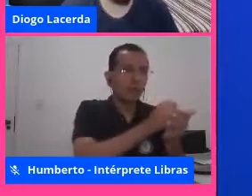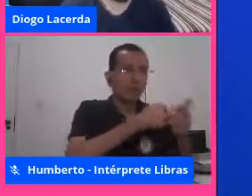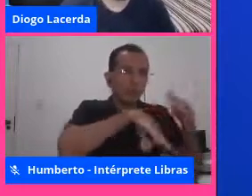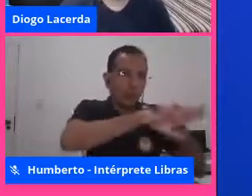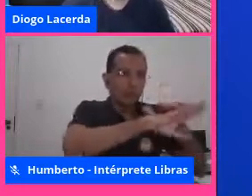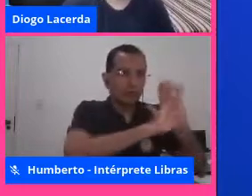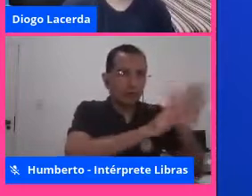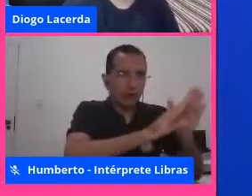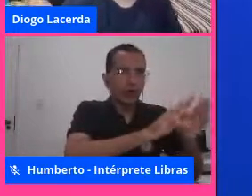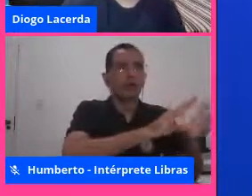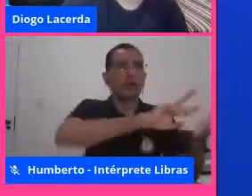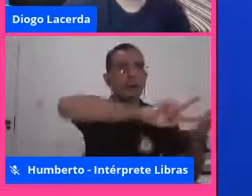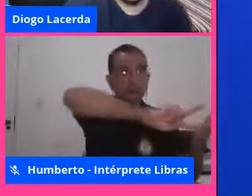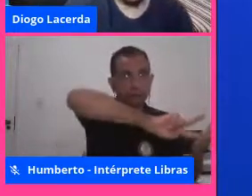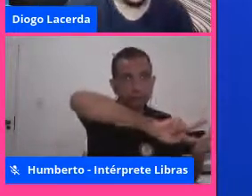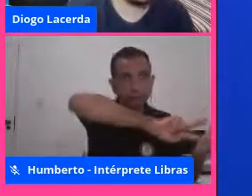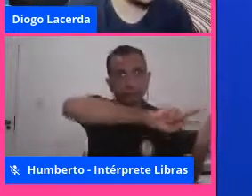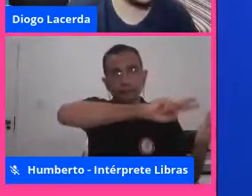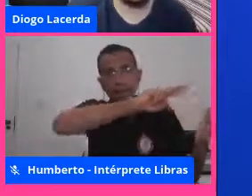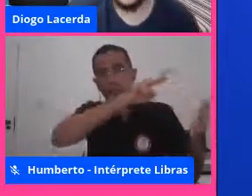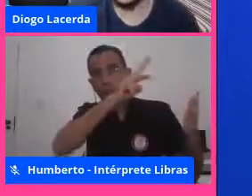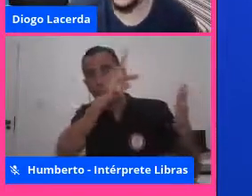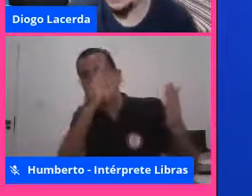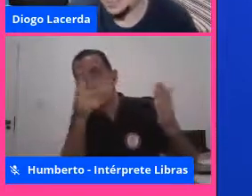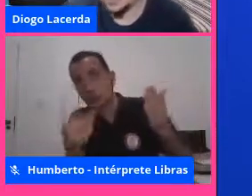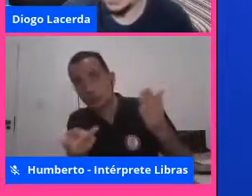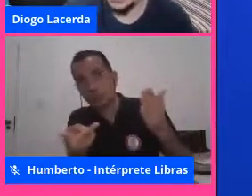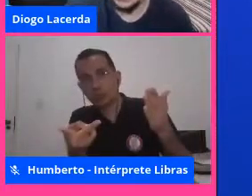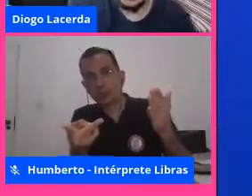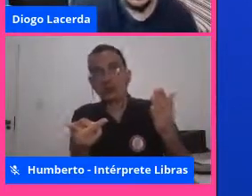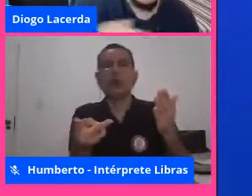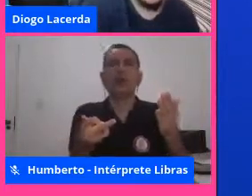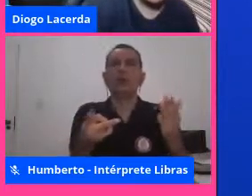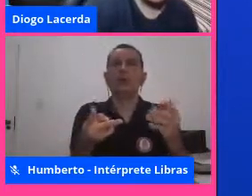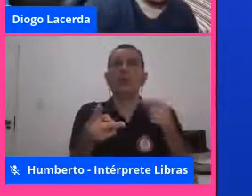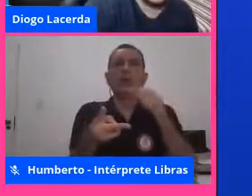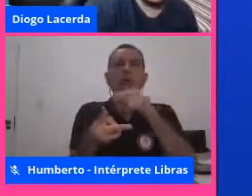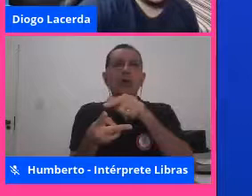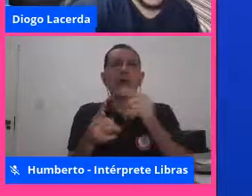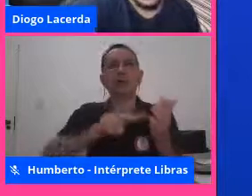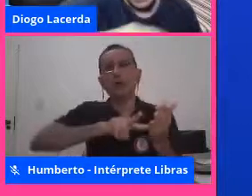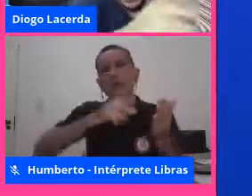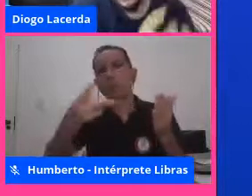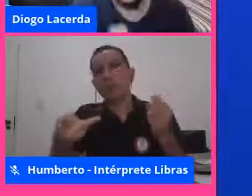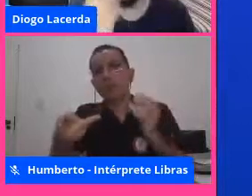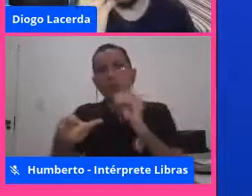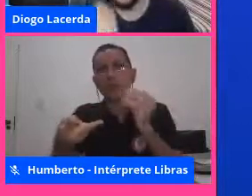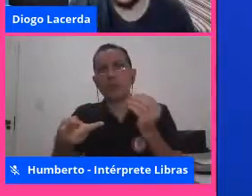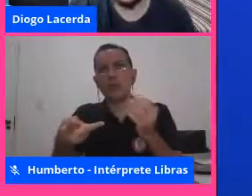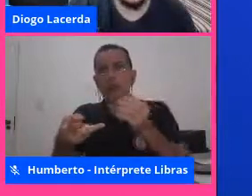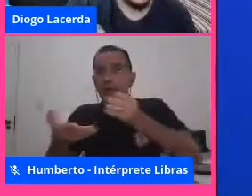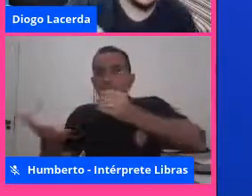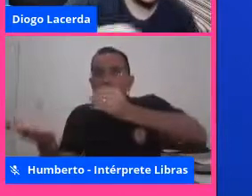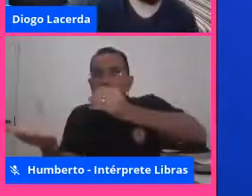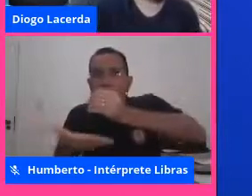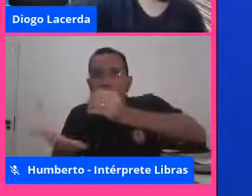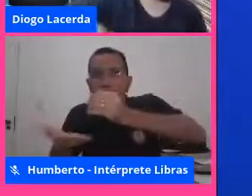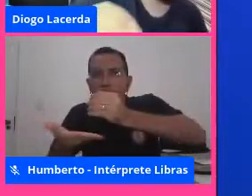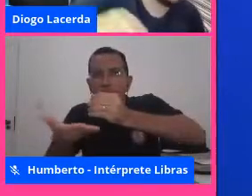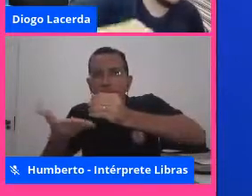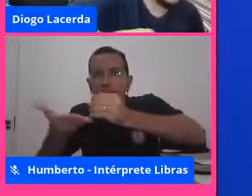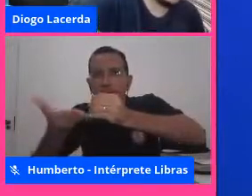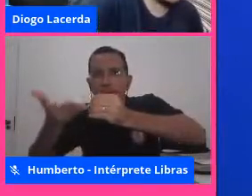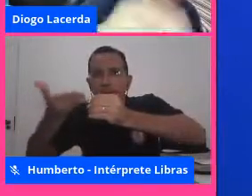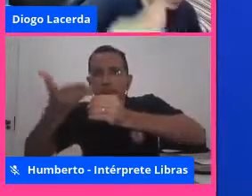impressora 3D. Ele vai fazer aquele processo que a gente chama de fatiamento. A gente vai configurar, vai fatiar a peça e vai